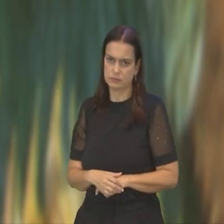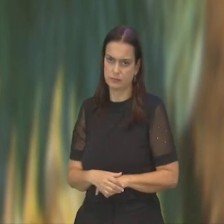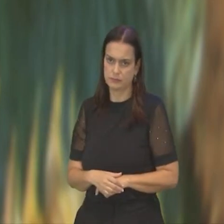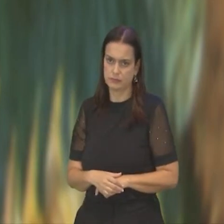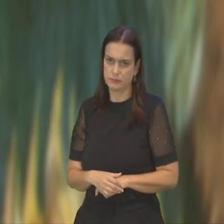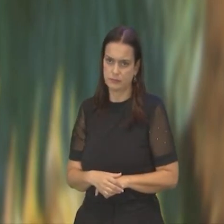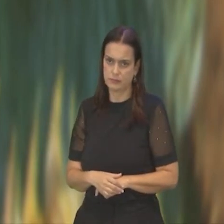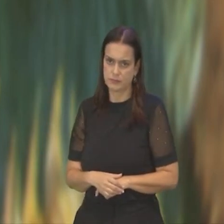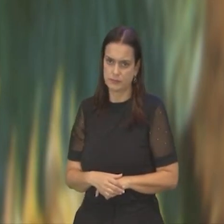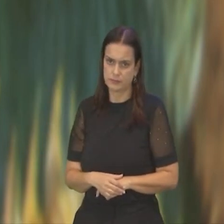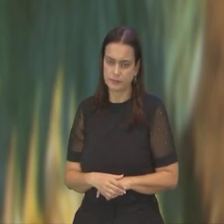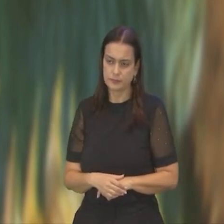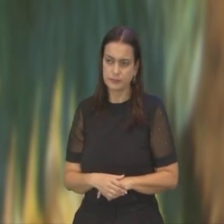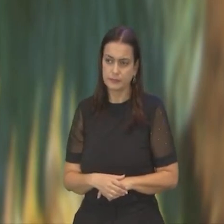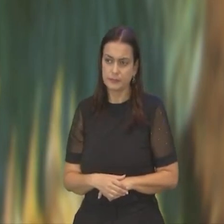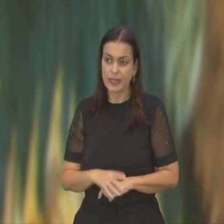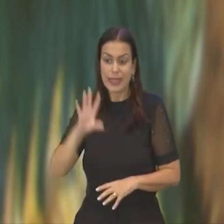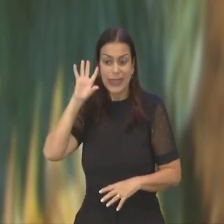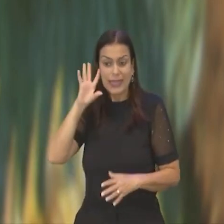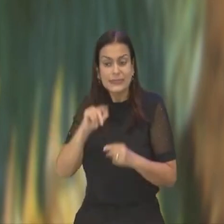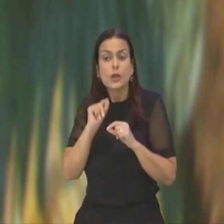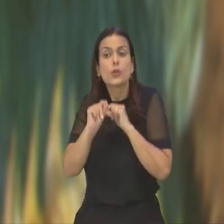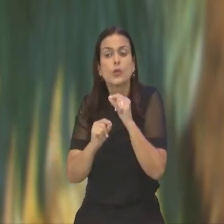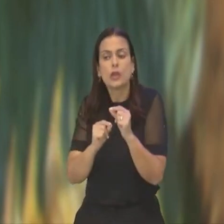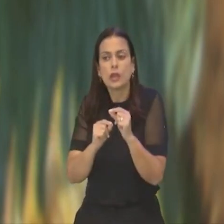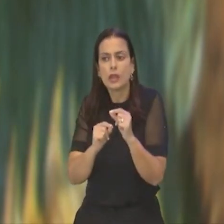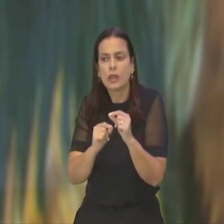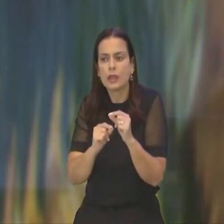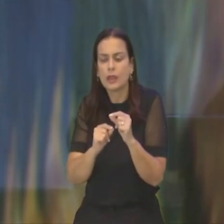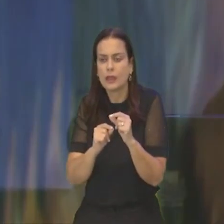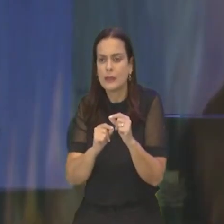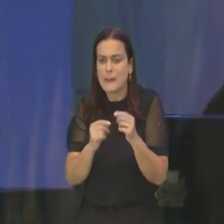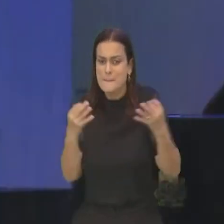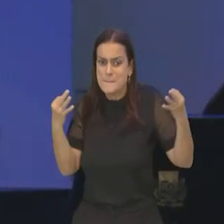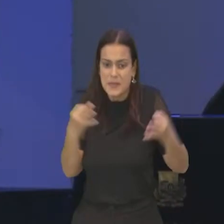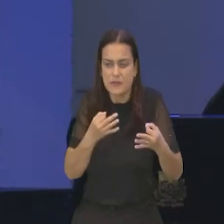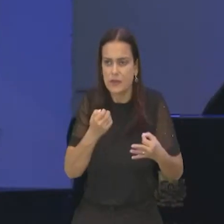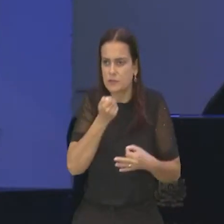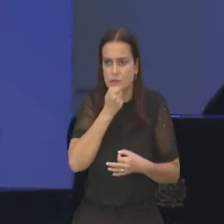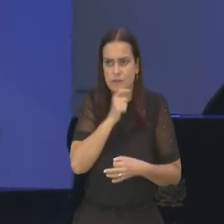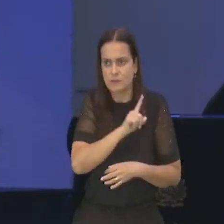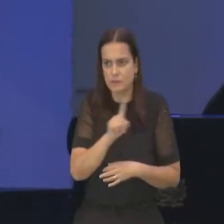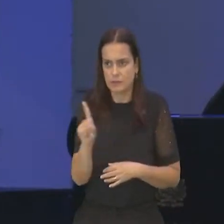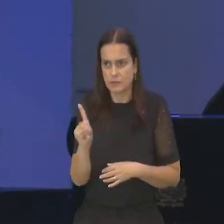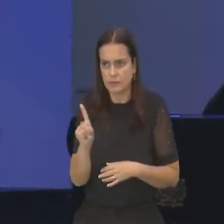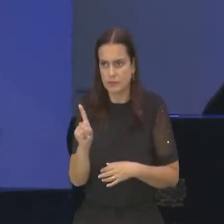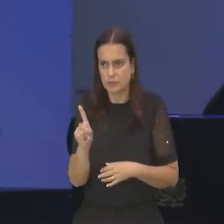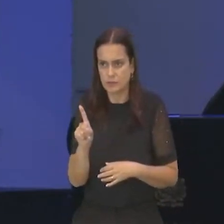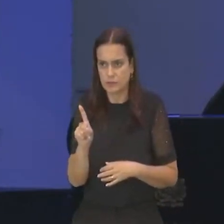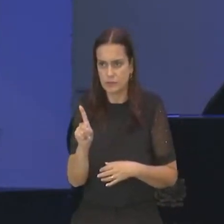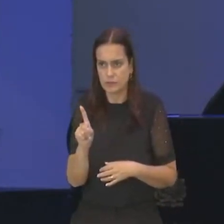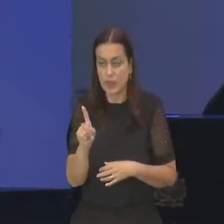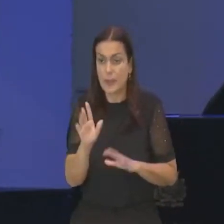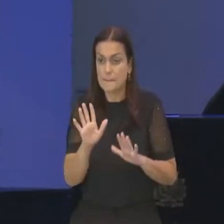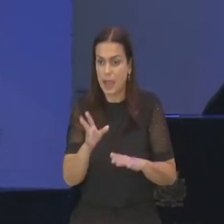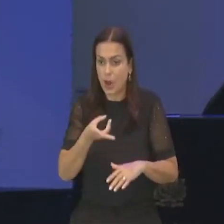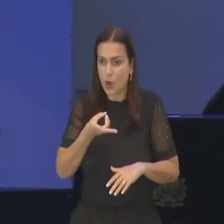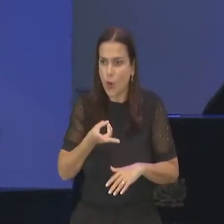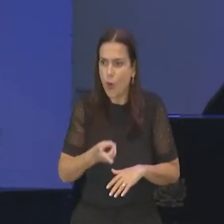O verbo traz o entendimento de uma ação imperfeita, uma ação